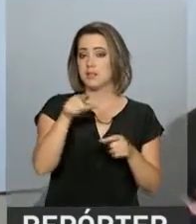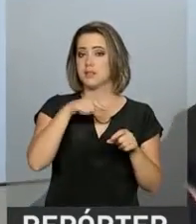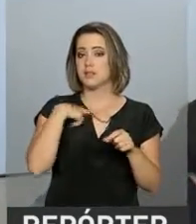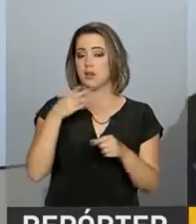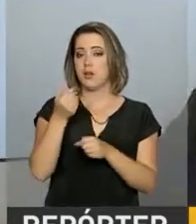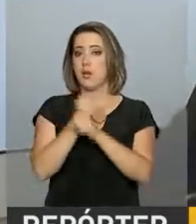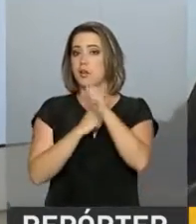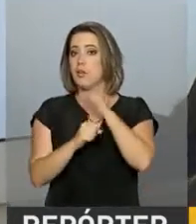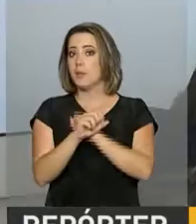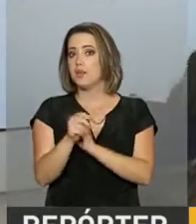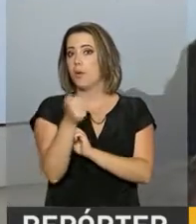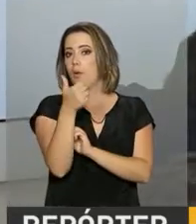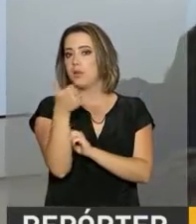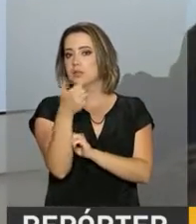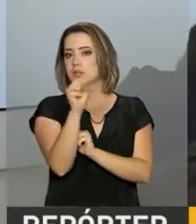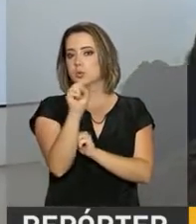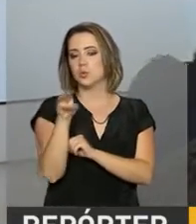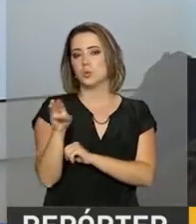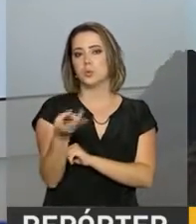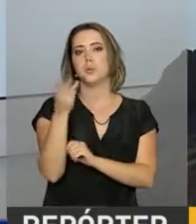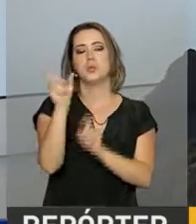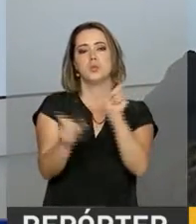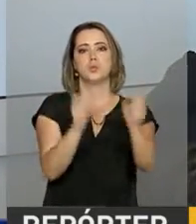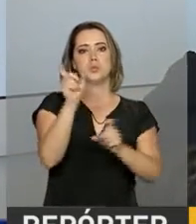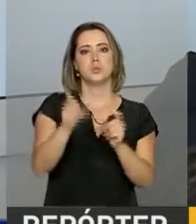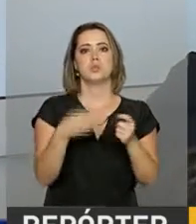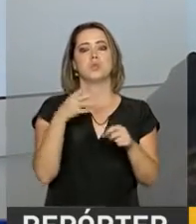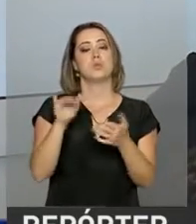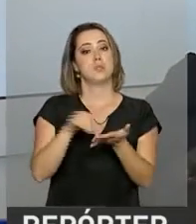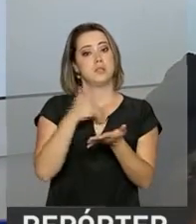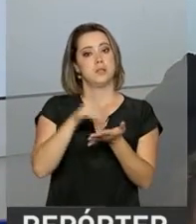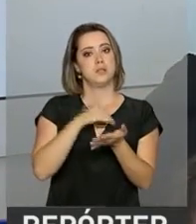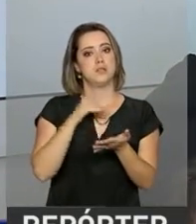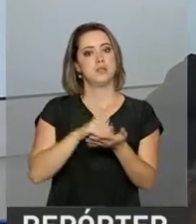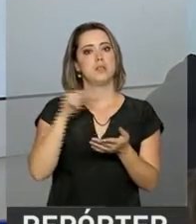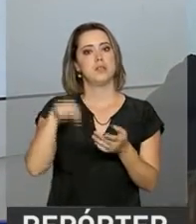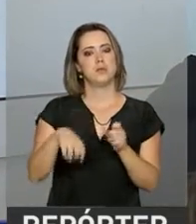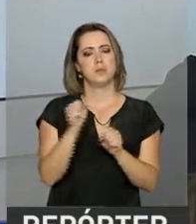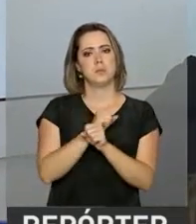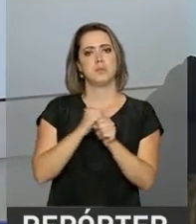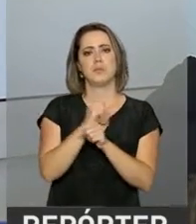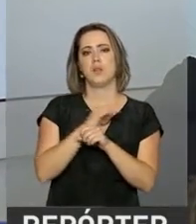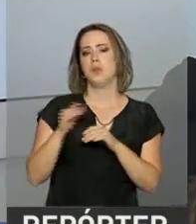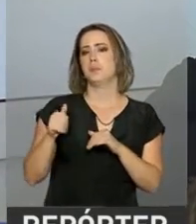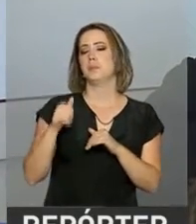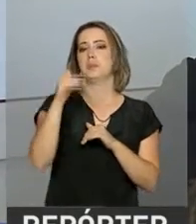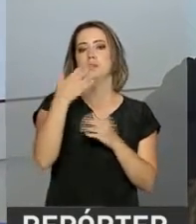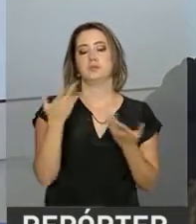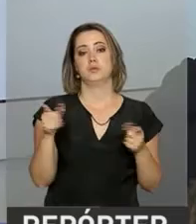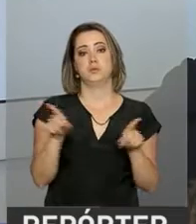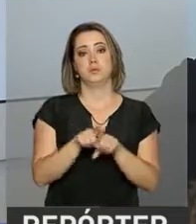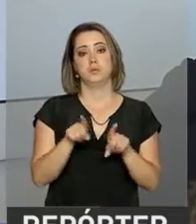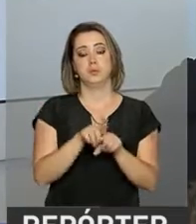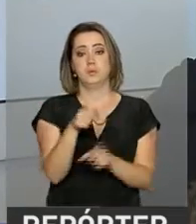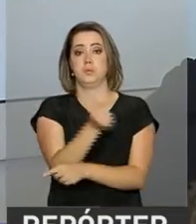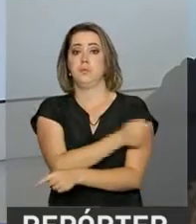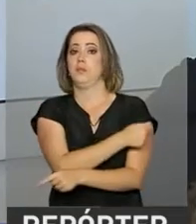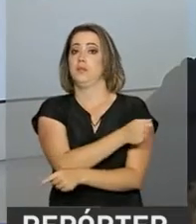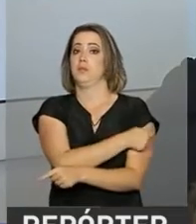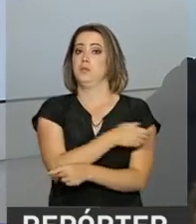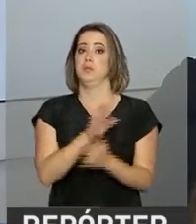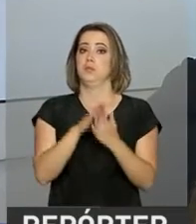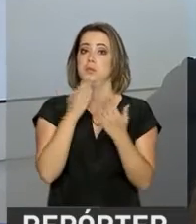quase 18 milhões de inscritos e este ano a competição deve ser ainda maior. Além dos alunos das